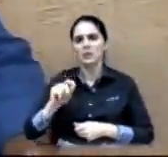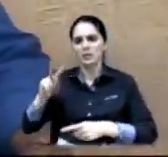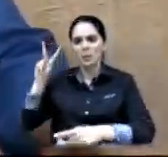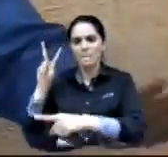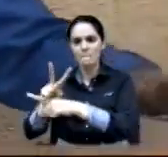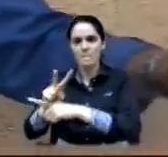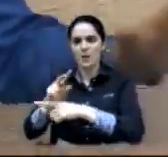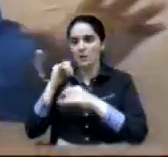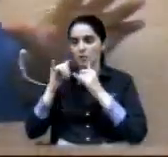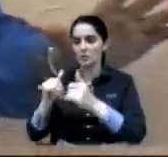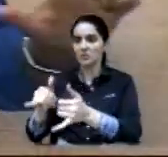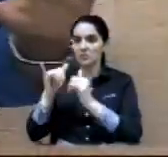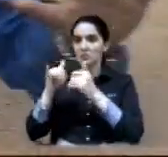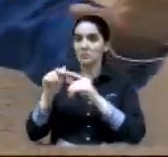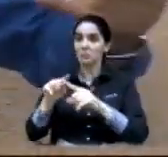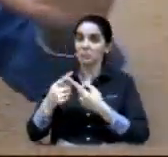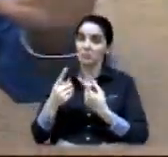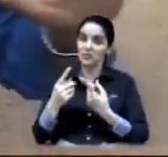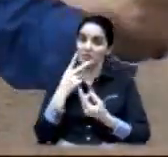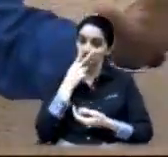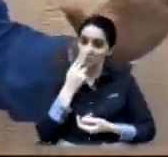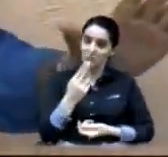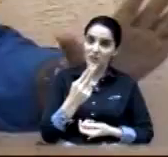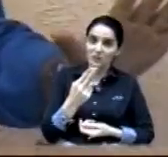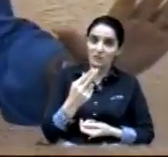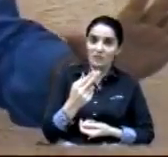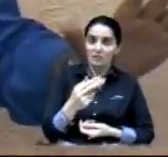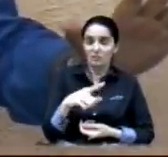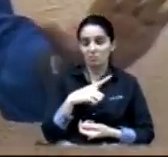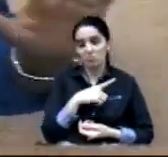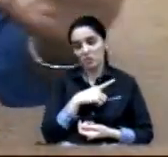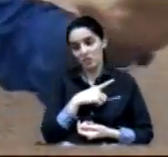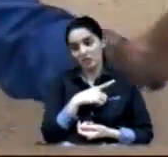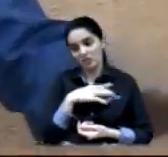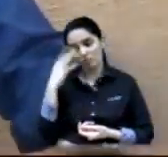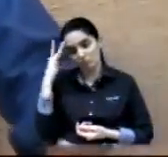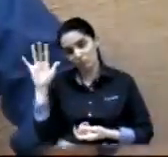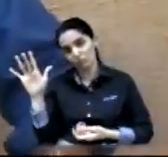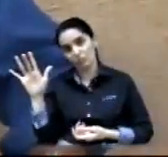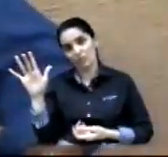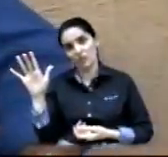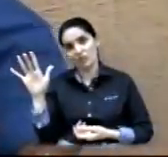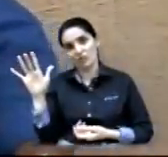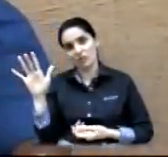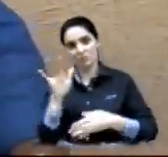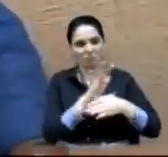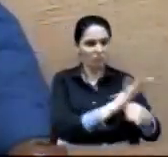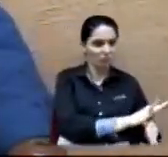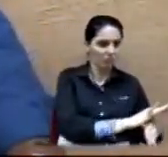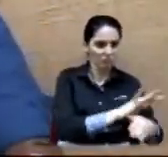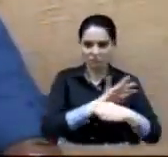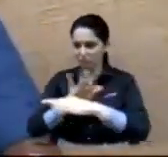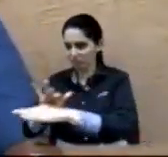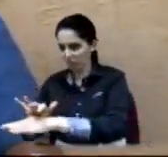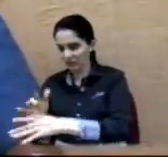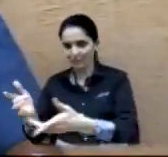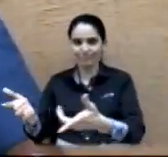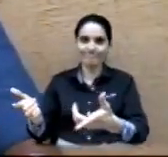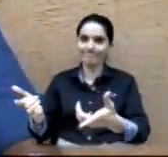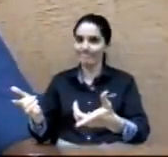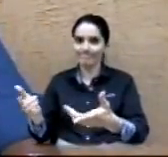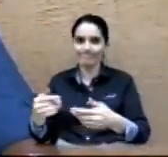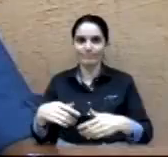Mas parece que tem alguma coisa, sei lá, sabe, um jogo de empurra, e nós estamos no meio. Então nós contamos